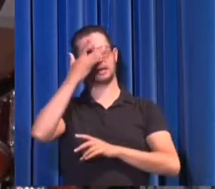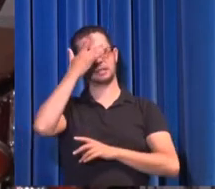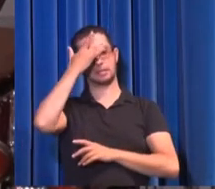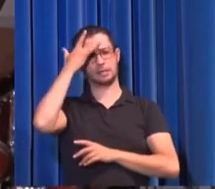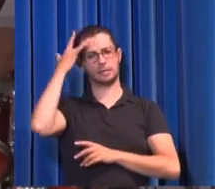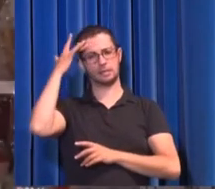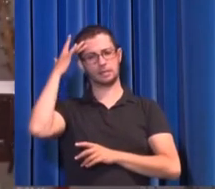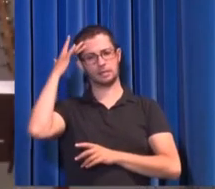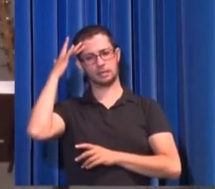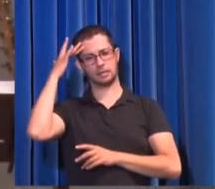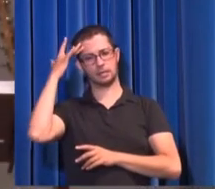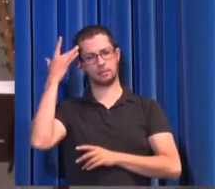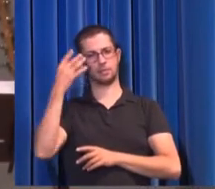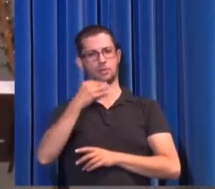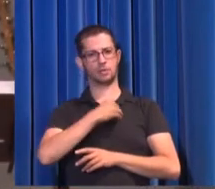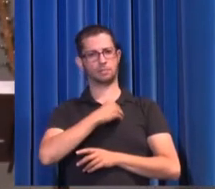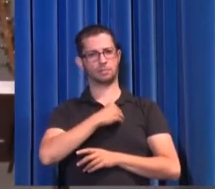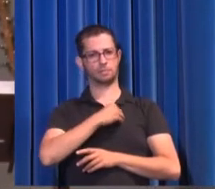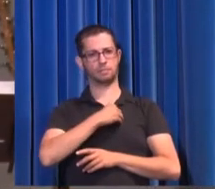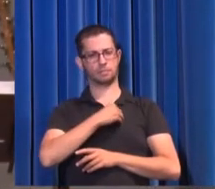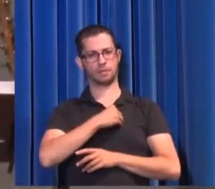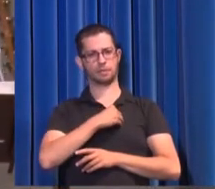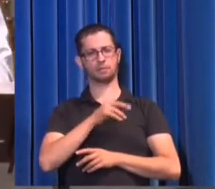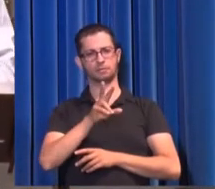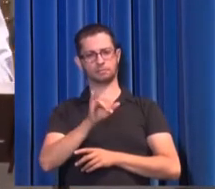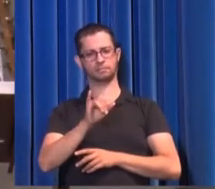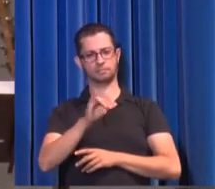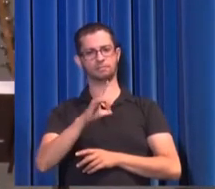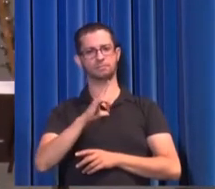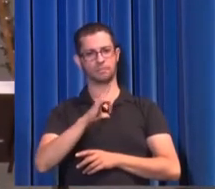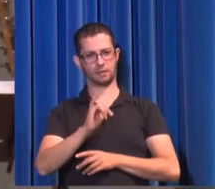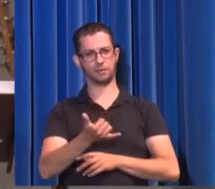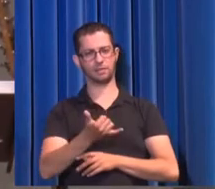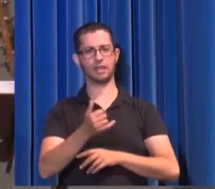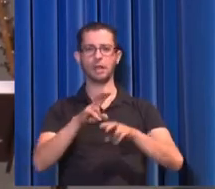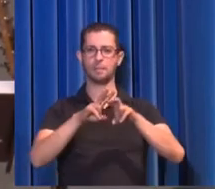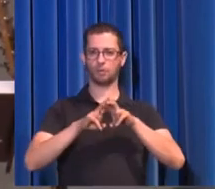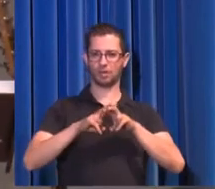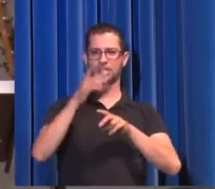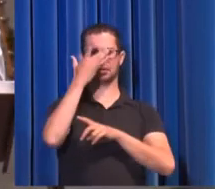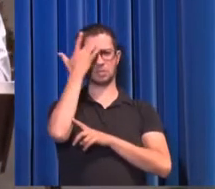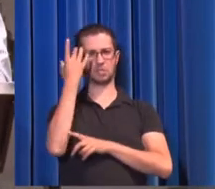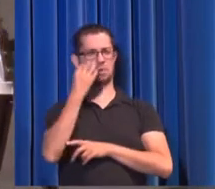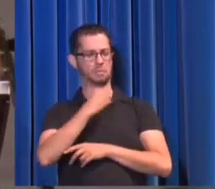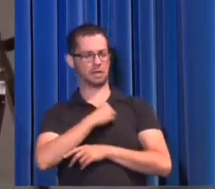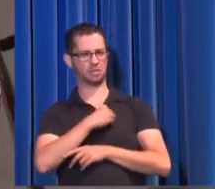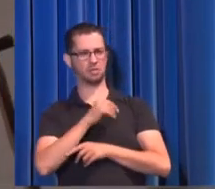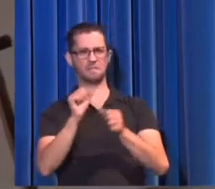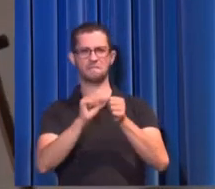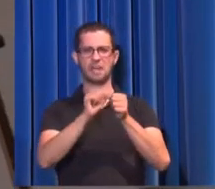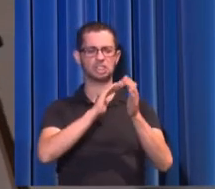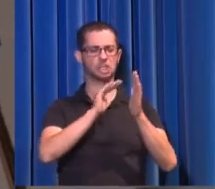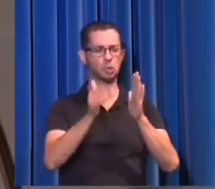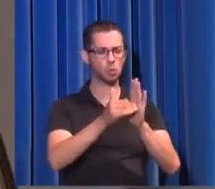disputar e por isso meus irmãos que o ímpio faz de tudo um ativismo desenfreado para